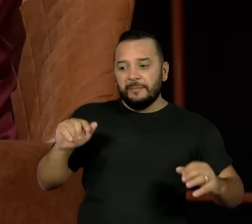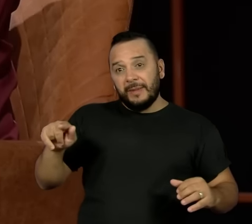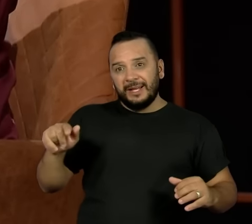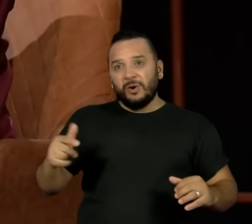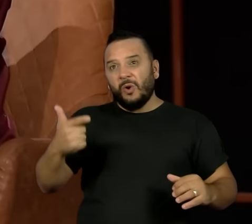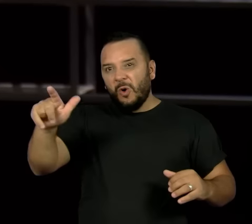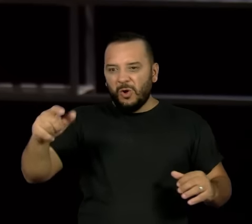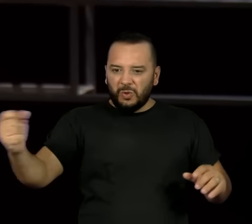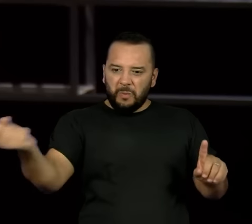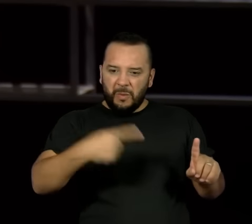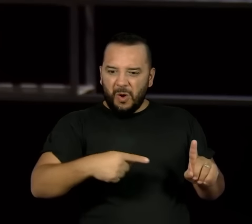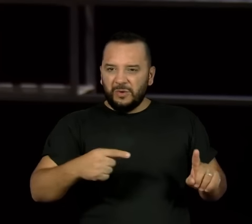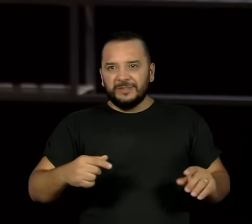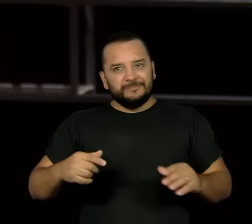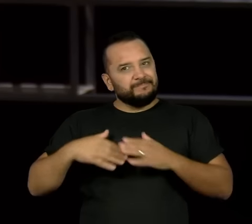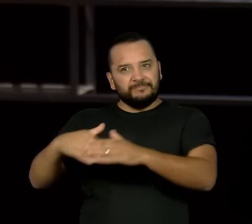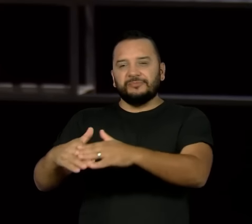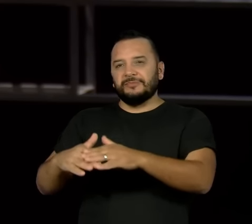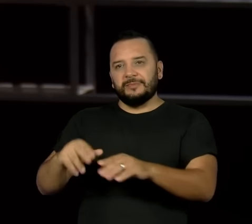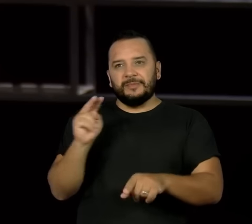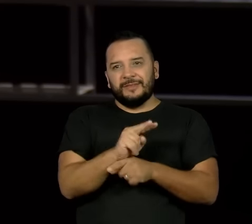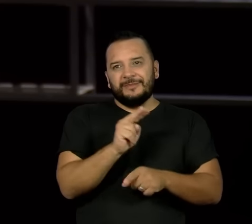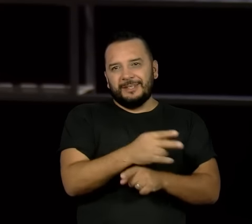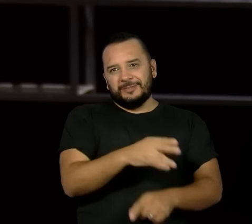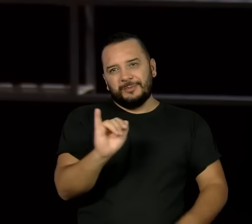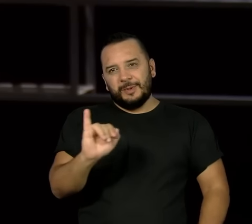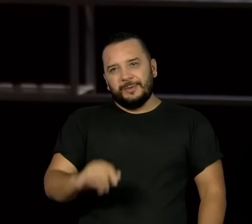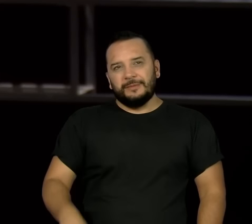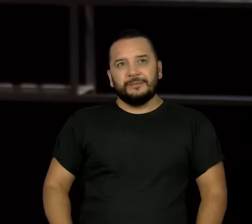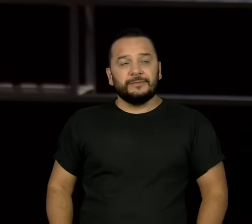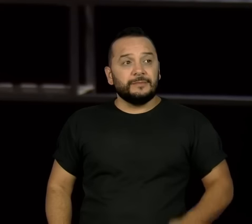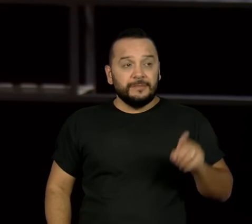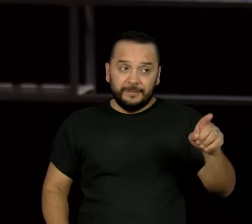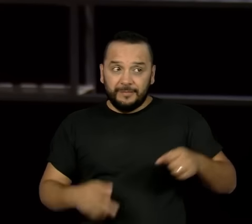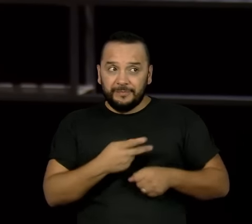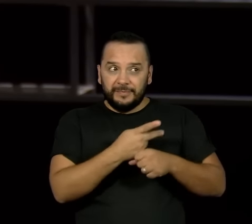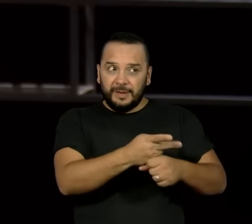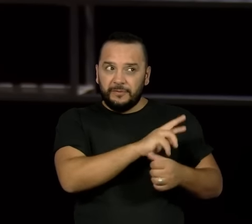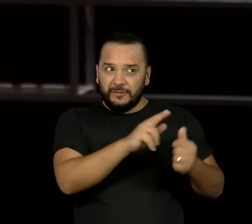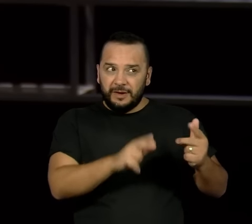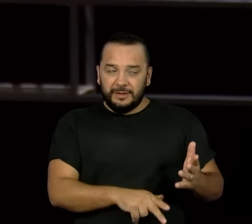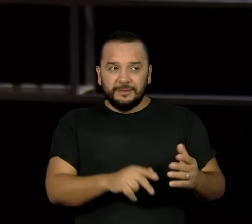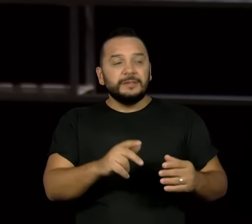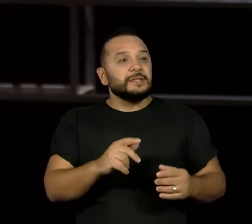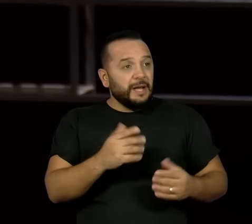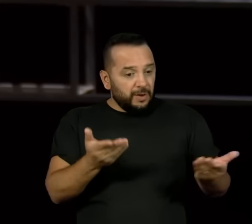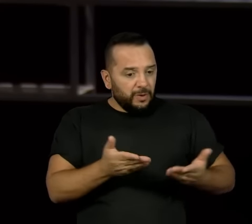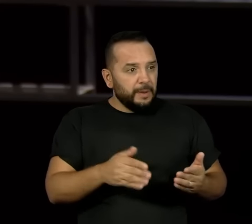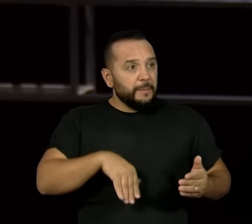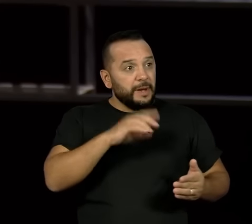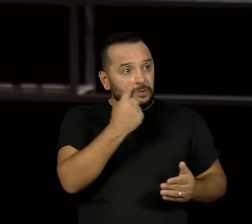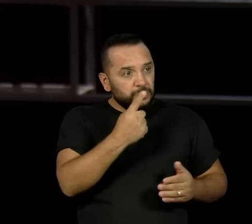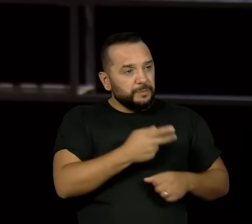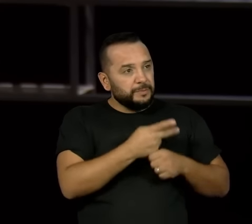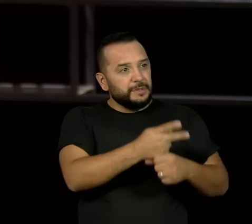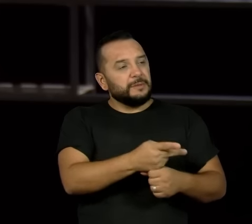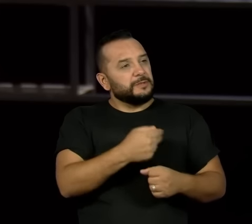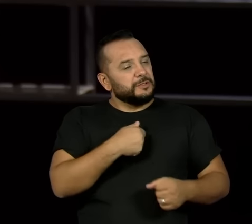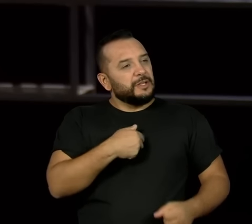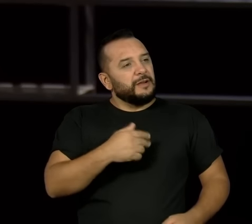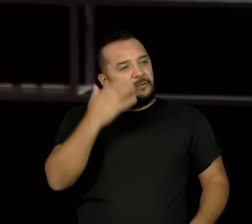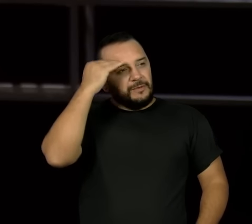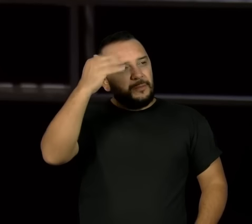se identifica. Bom, você recebeu muitos prêmios na carreira e acabou de ganhar mais um, que é o Prêmio Personalidade Literária do Prêmio